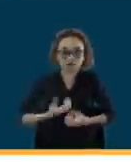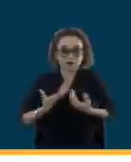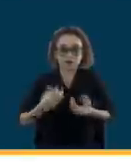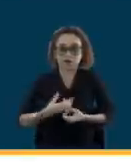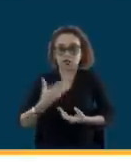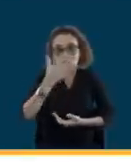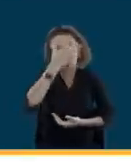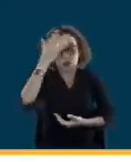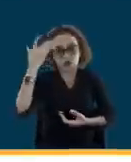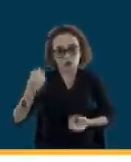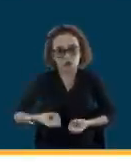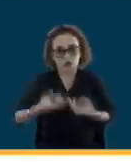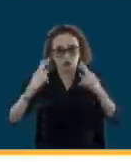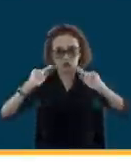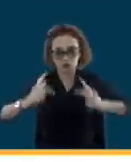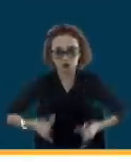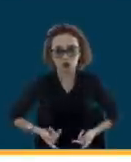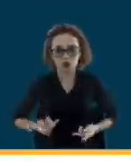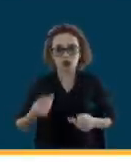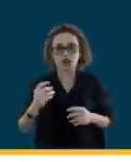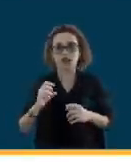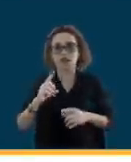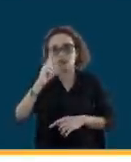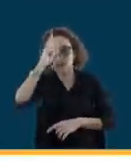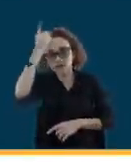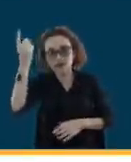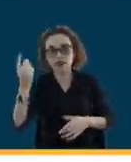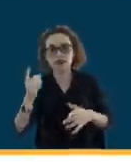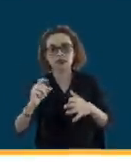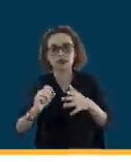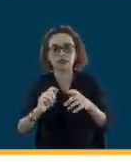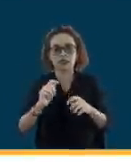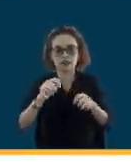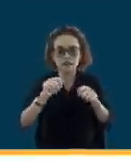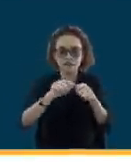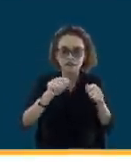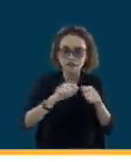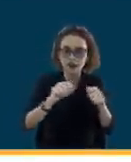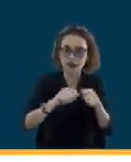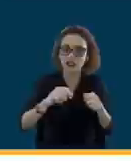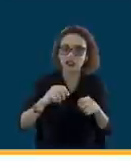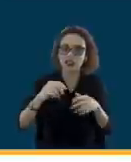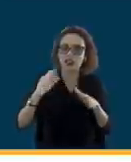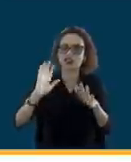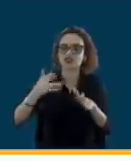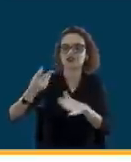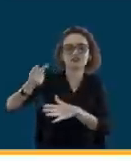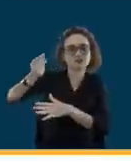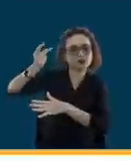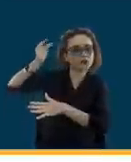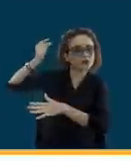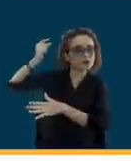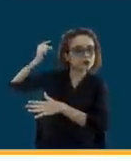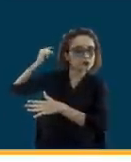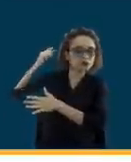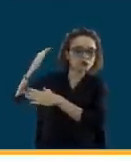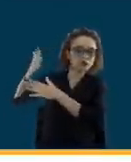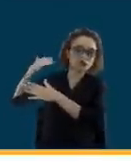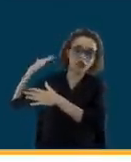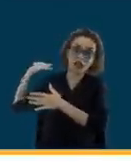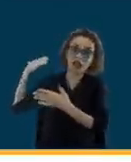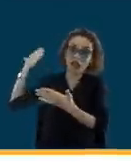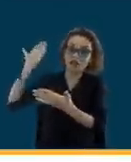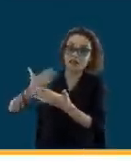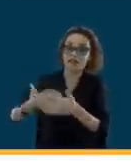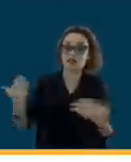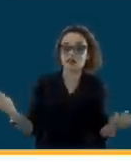realiza, executa, cria, desde os tempos históricos ou pré-históricos até hoje, né? Desde